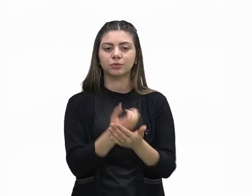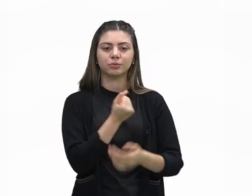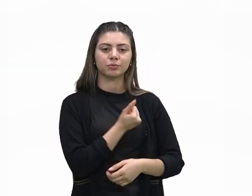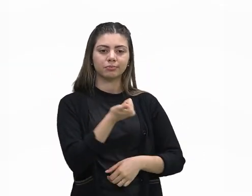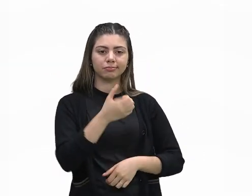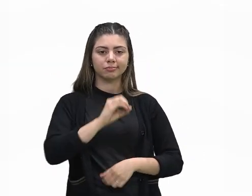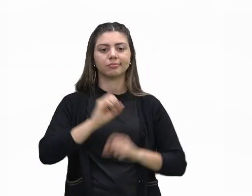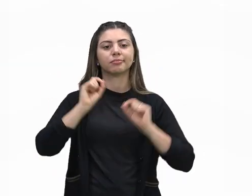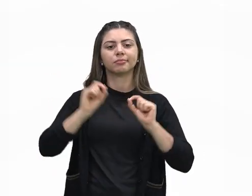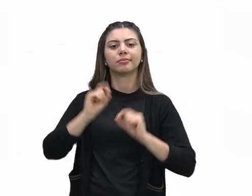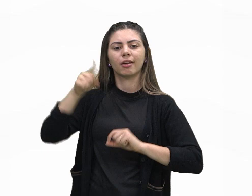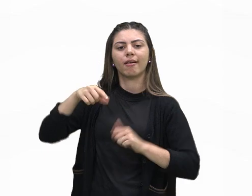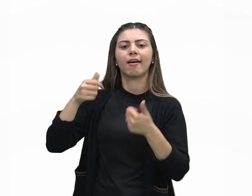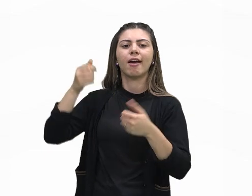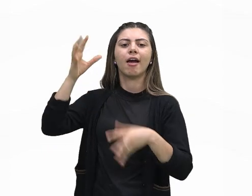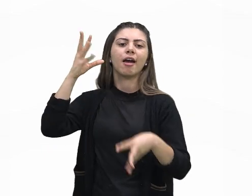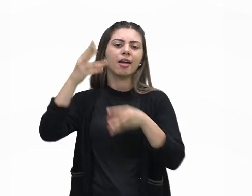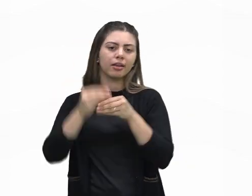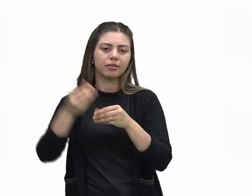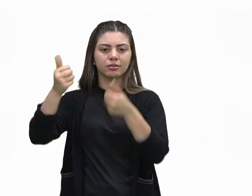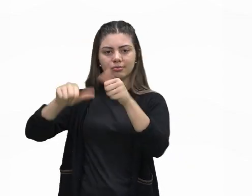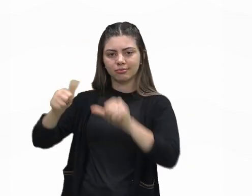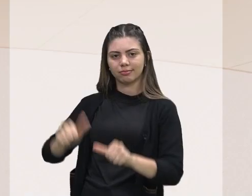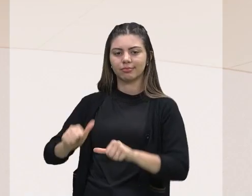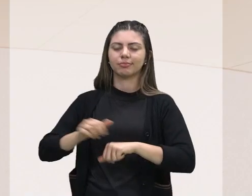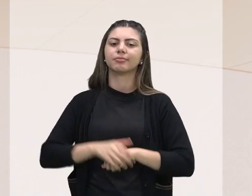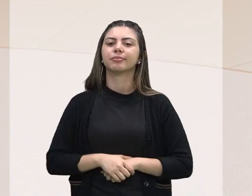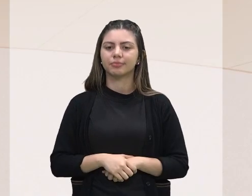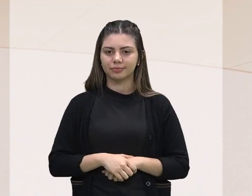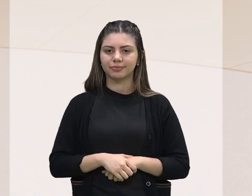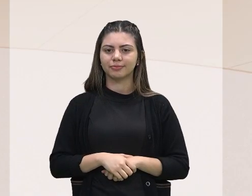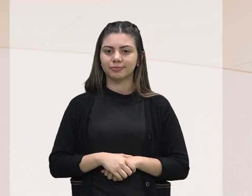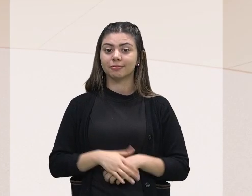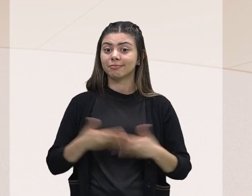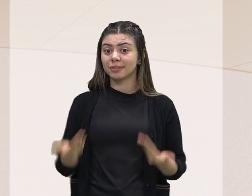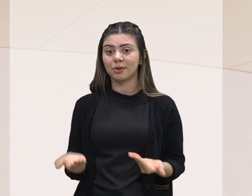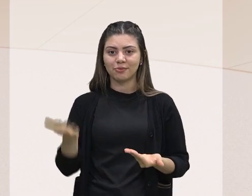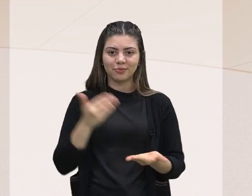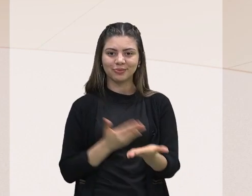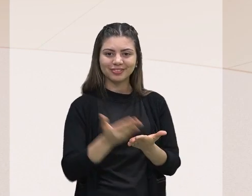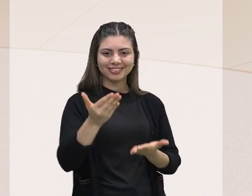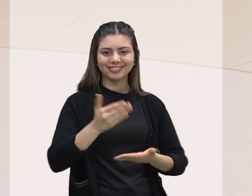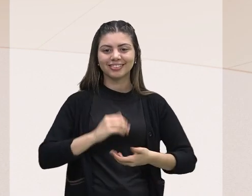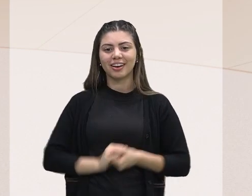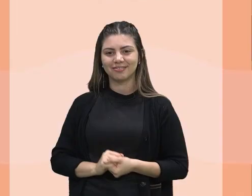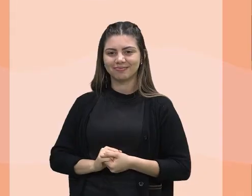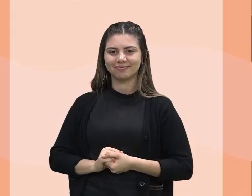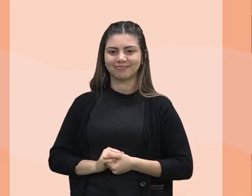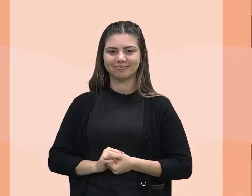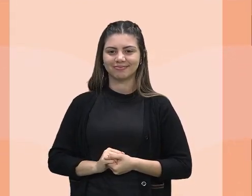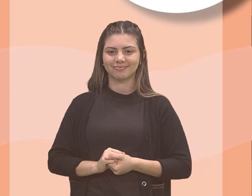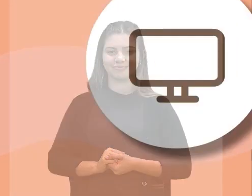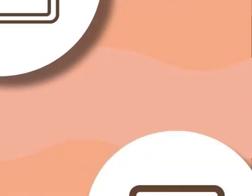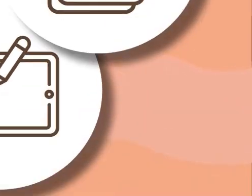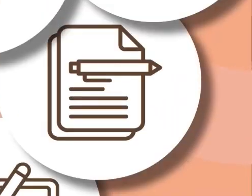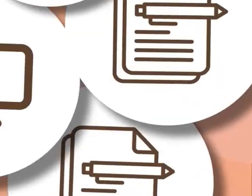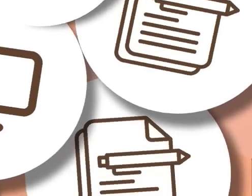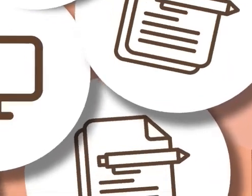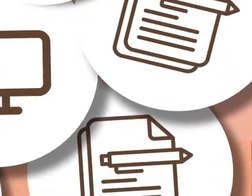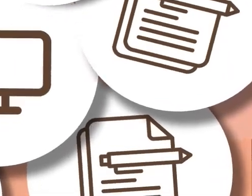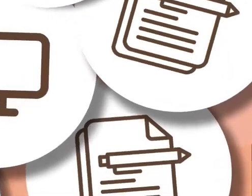10, dia de revisão e avaliação. Então vamos lá, a nossa revisão 1.